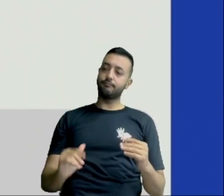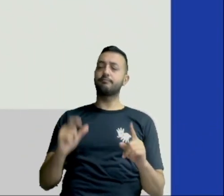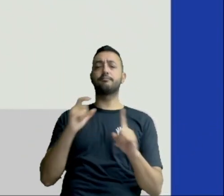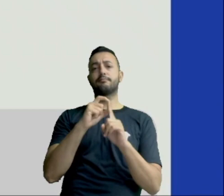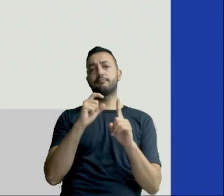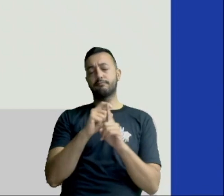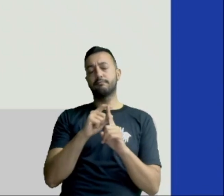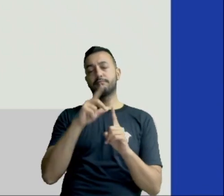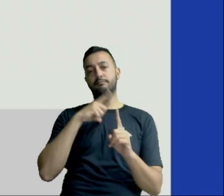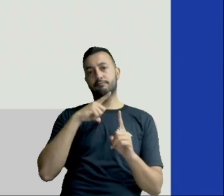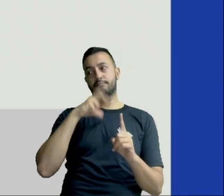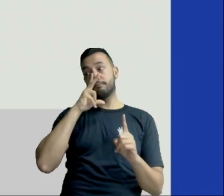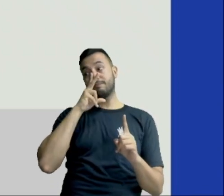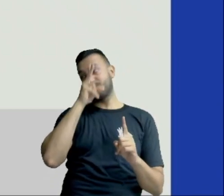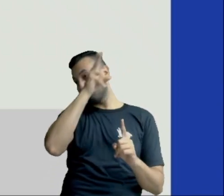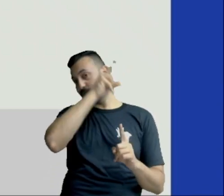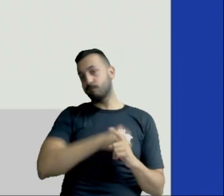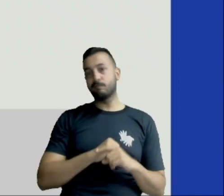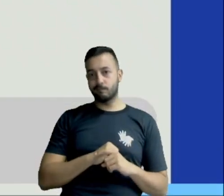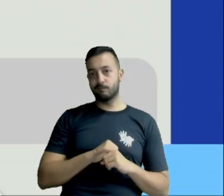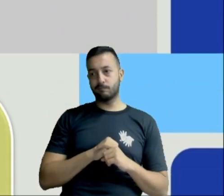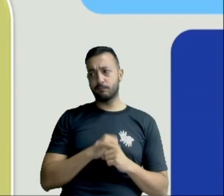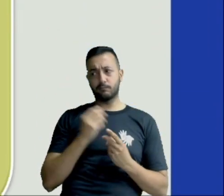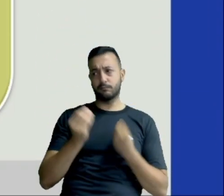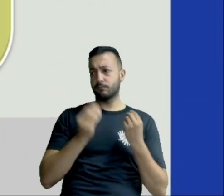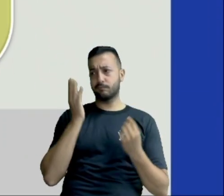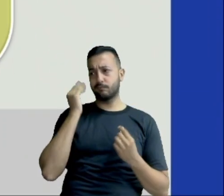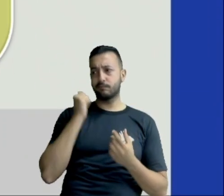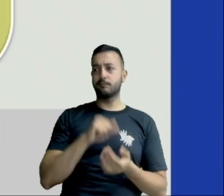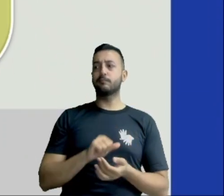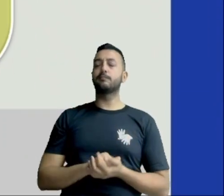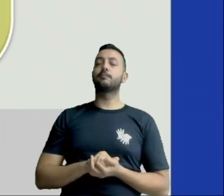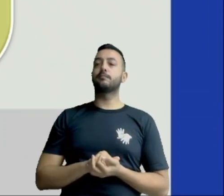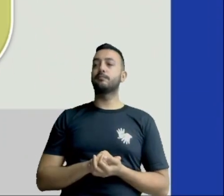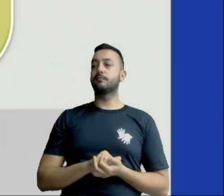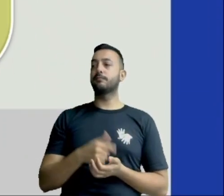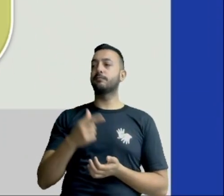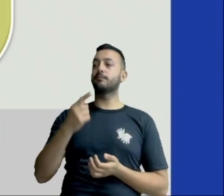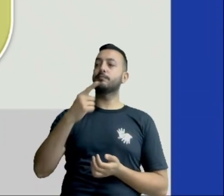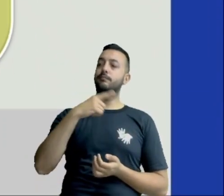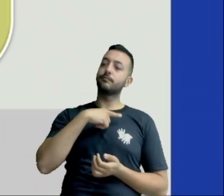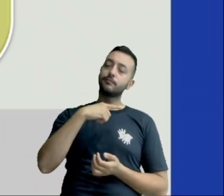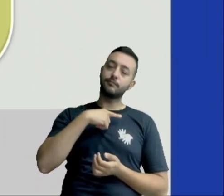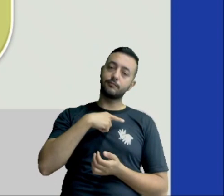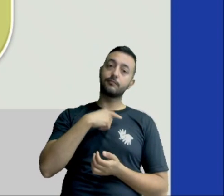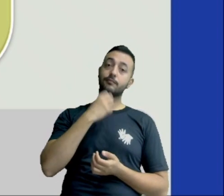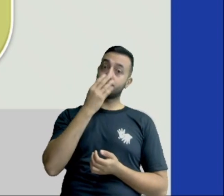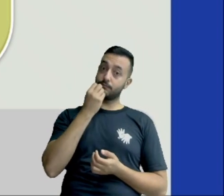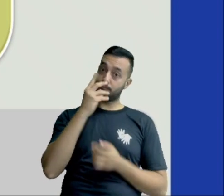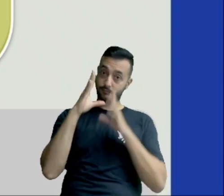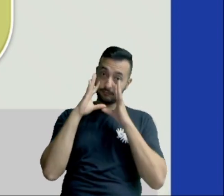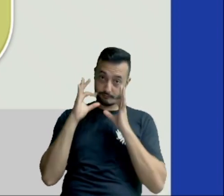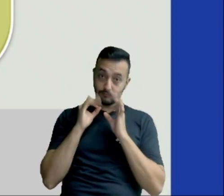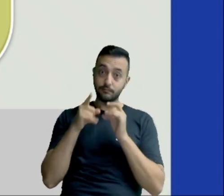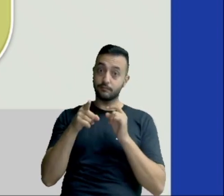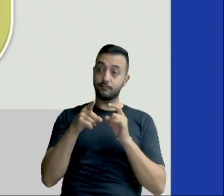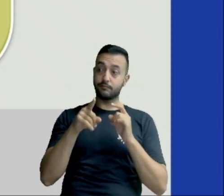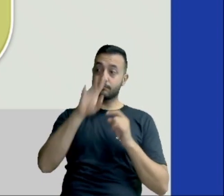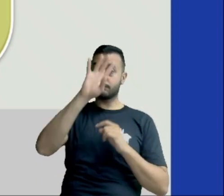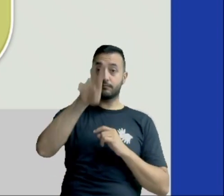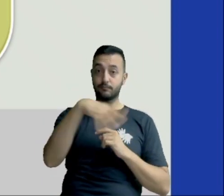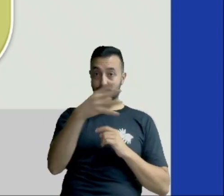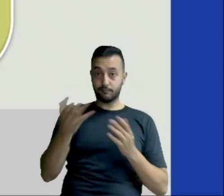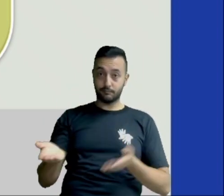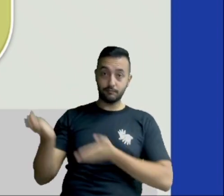que dão intensidade. Então, vamos saber quais são. Eu tenho aí, ó, muito bom vocês prestarem atenção nesse